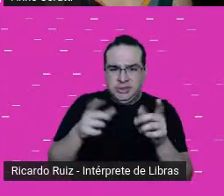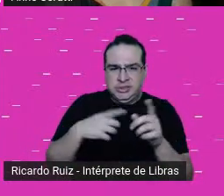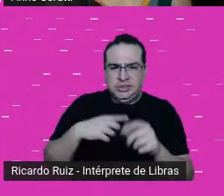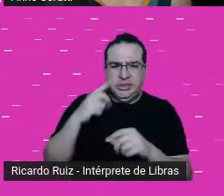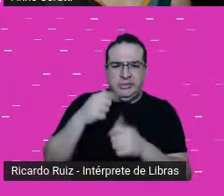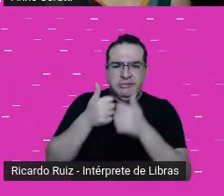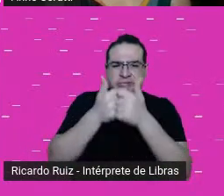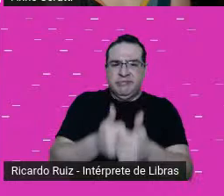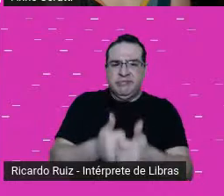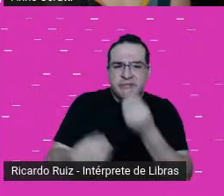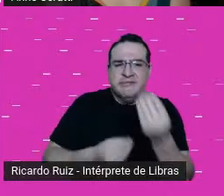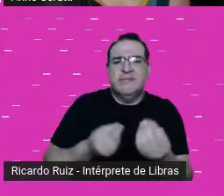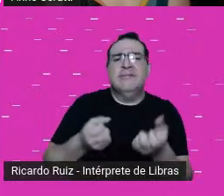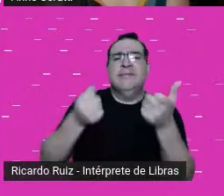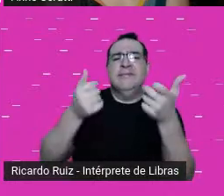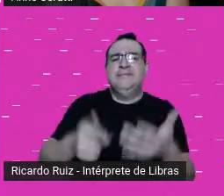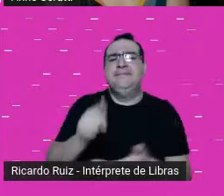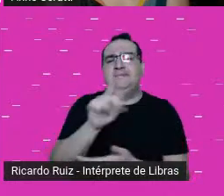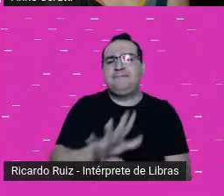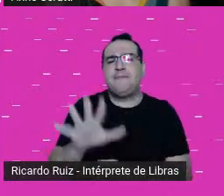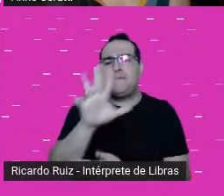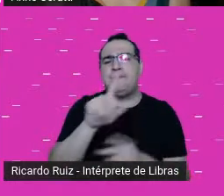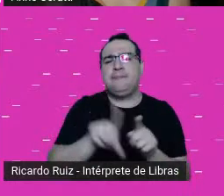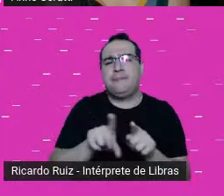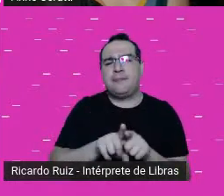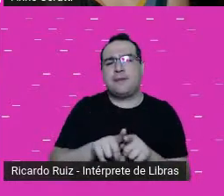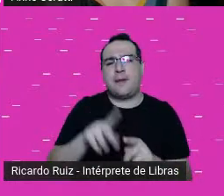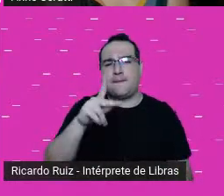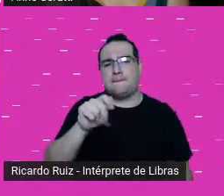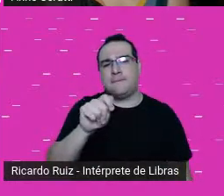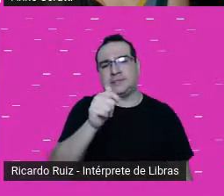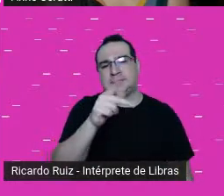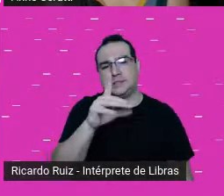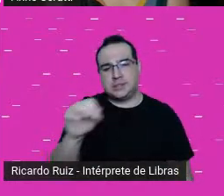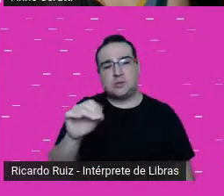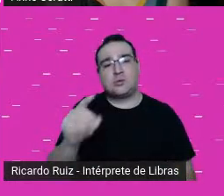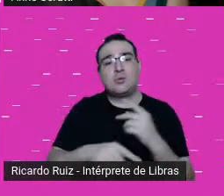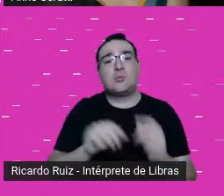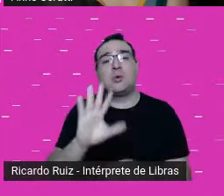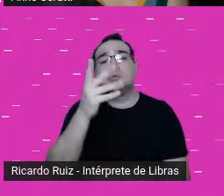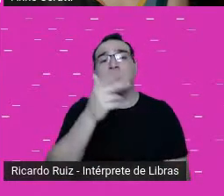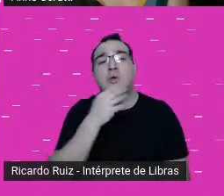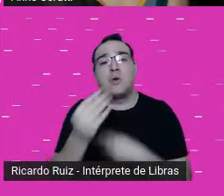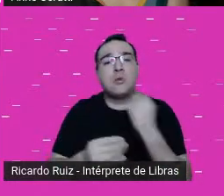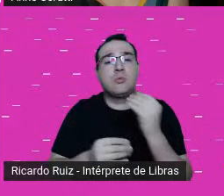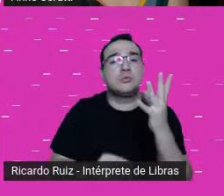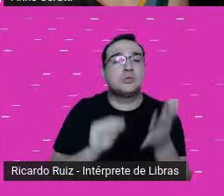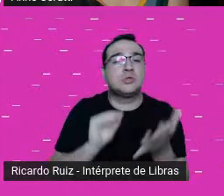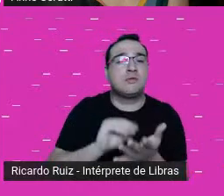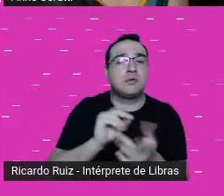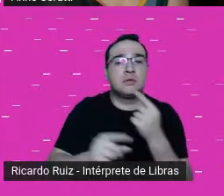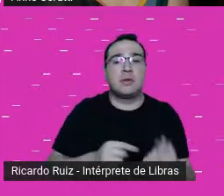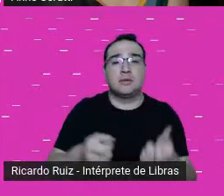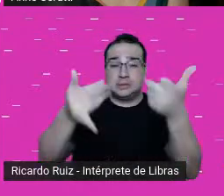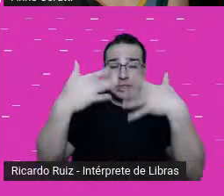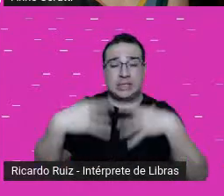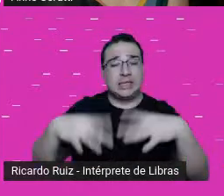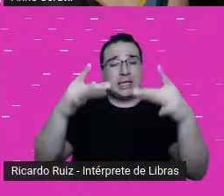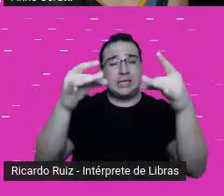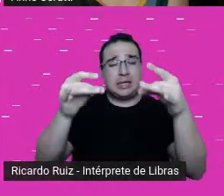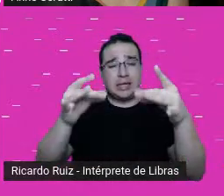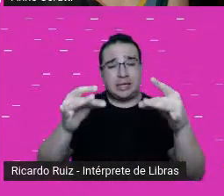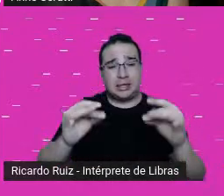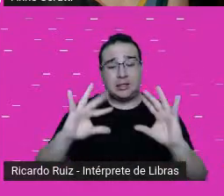acompanhava como é que foi o geral, como é que foi o passadão e como é que foi o espetáculo, o que aconteceu, o que não aconteceu.